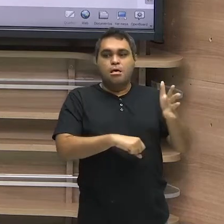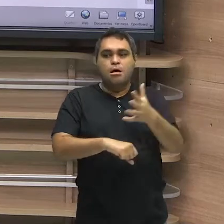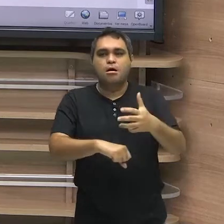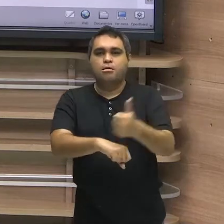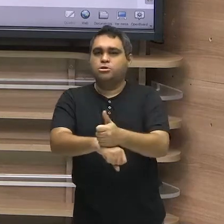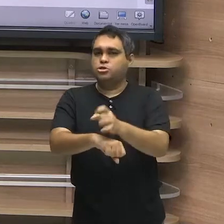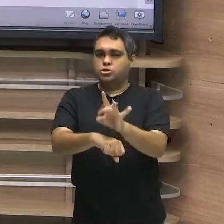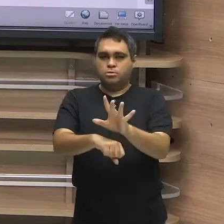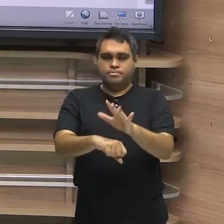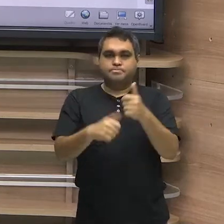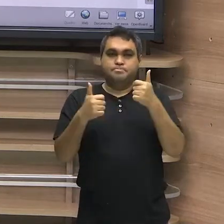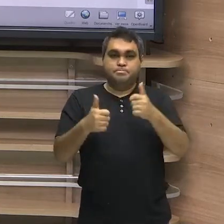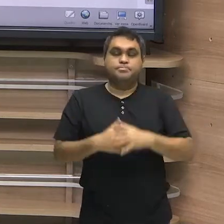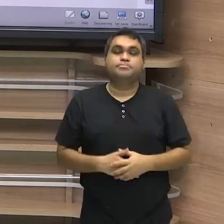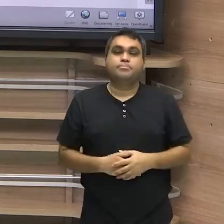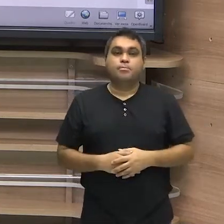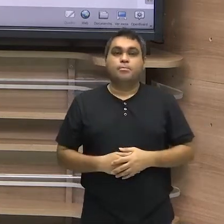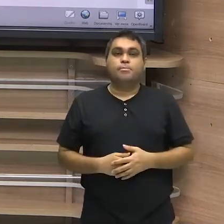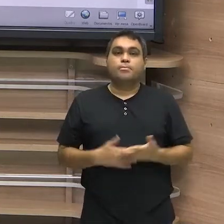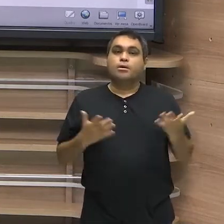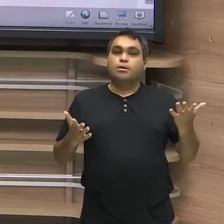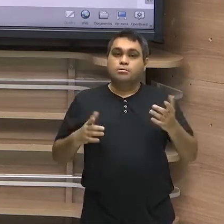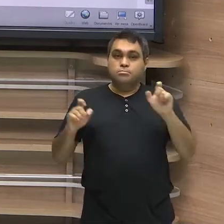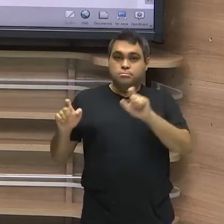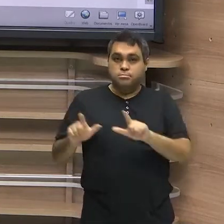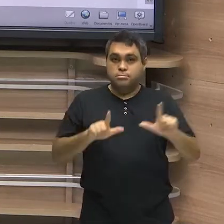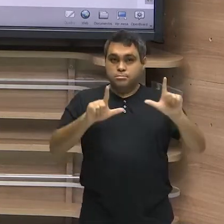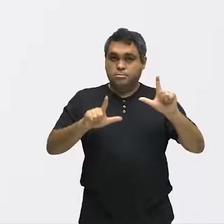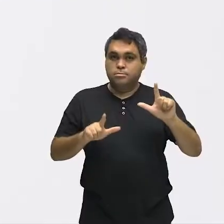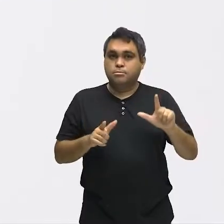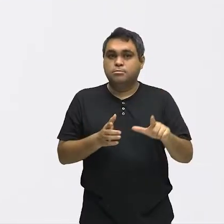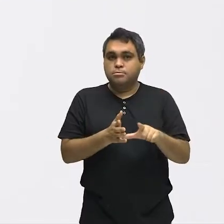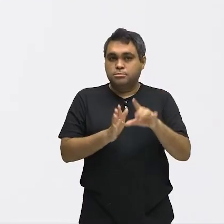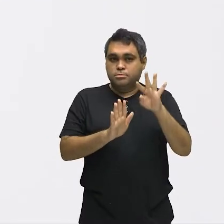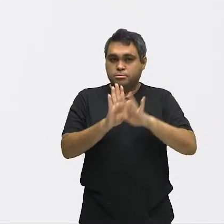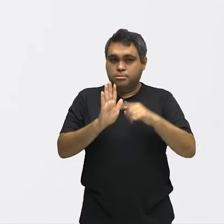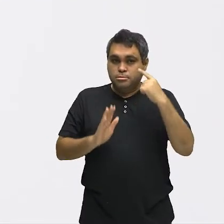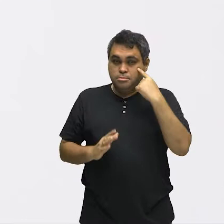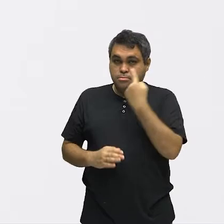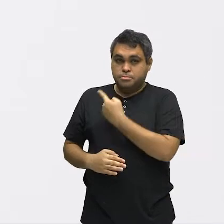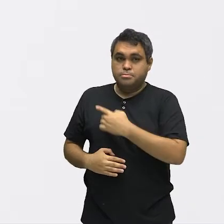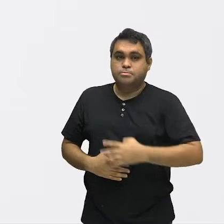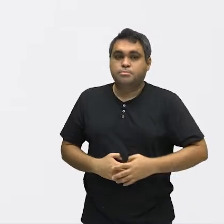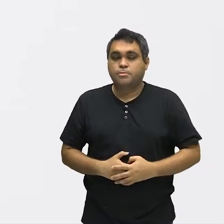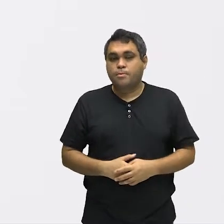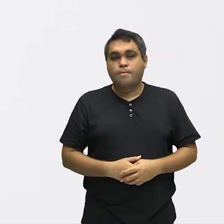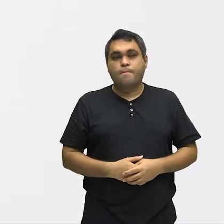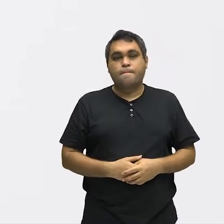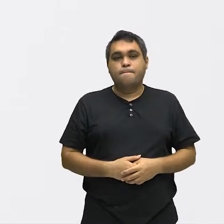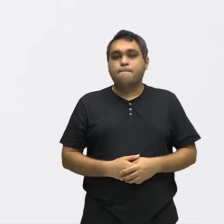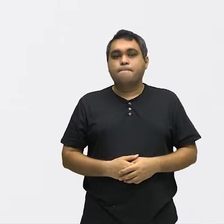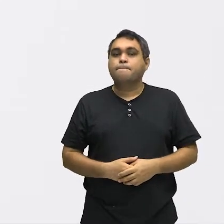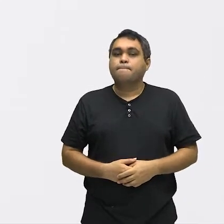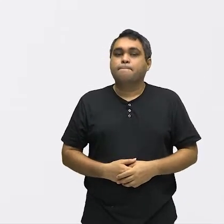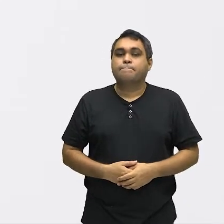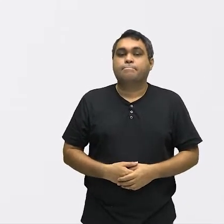retomar aí a nossa cartela anterior, a nossa parte anterior do texto, né? Aqui, para a gente ver o seguinte, né?